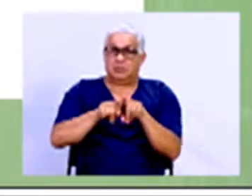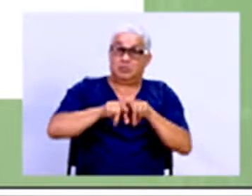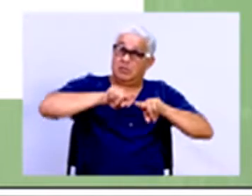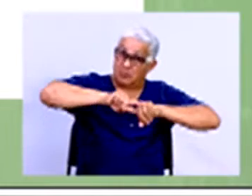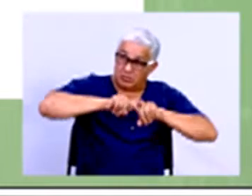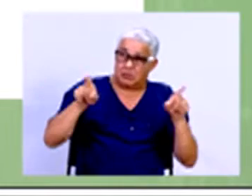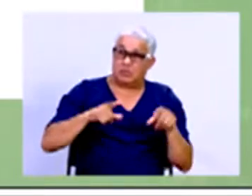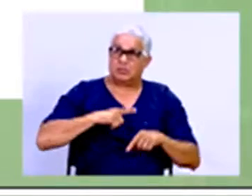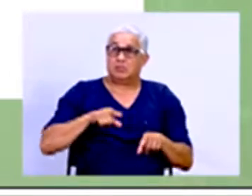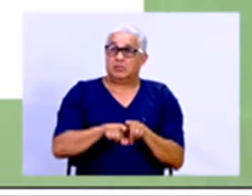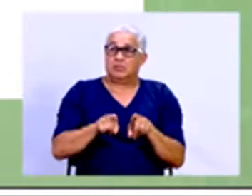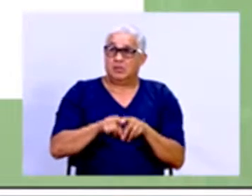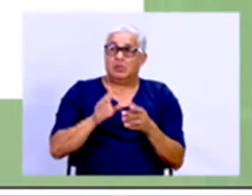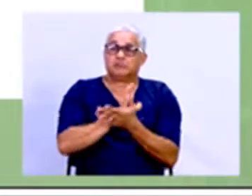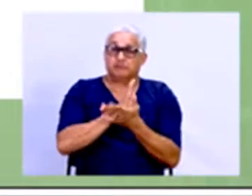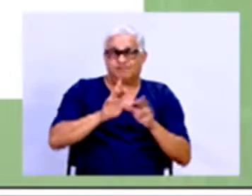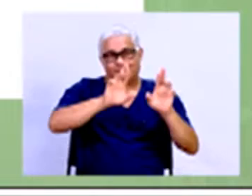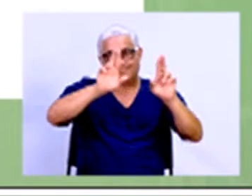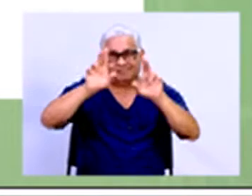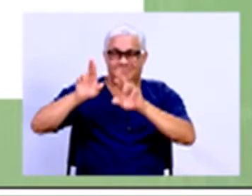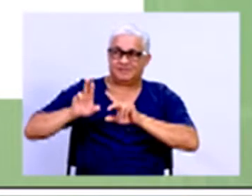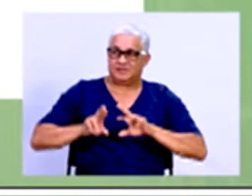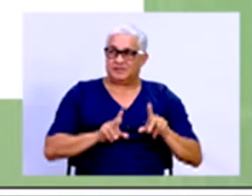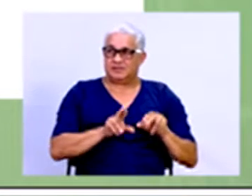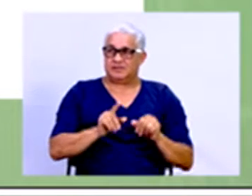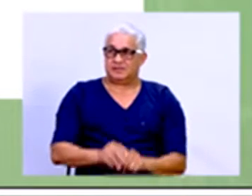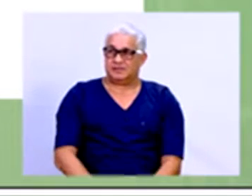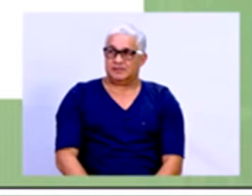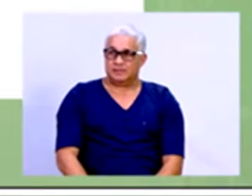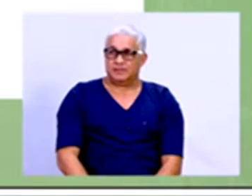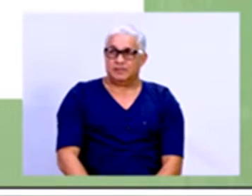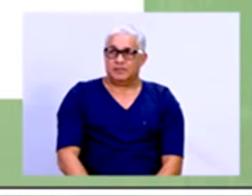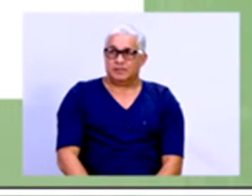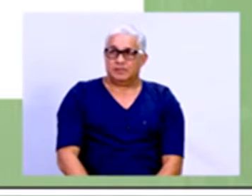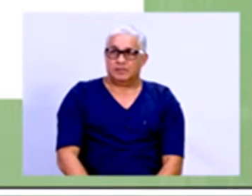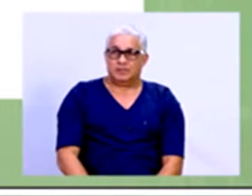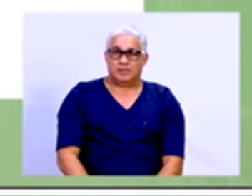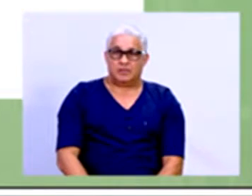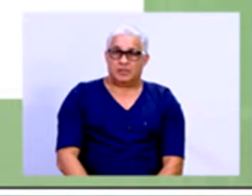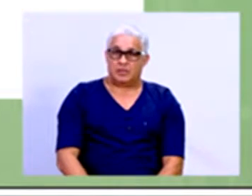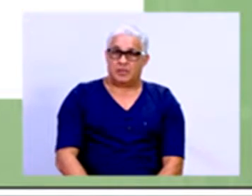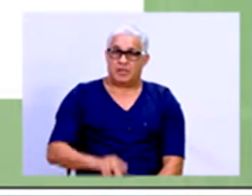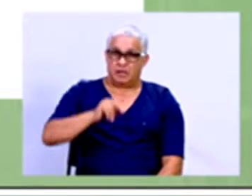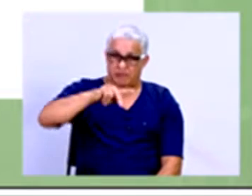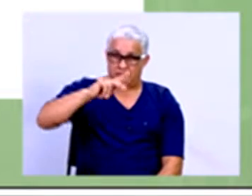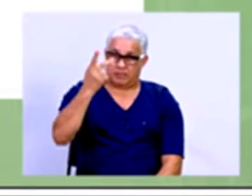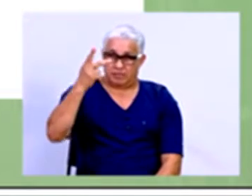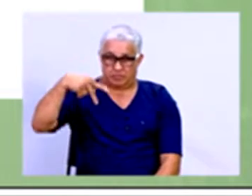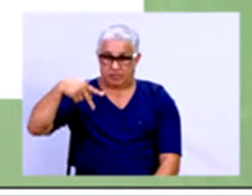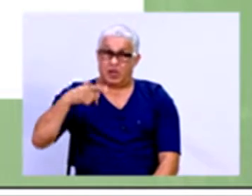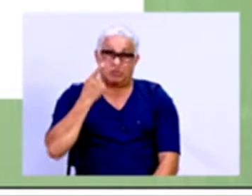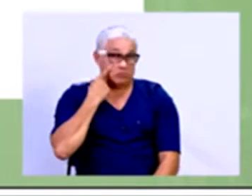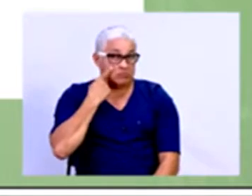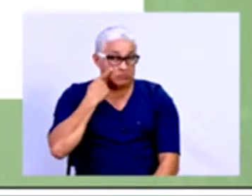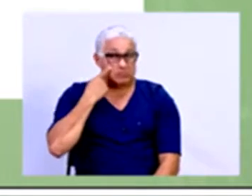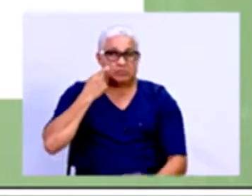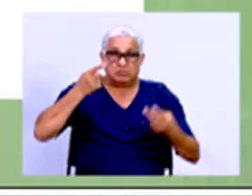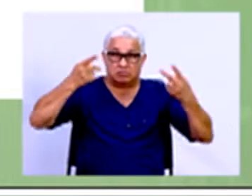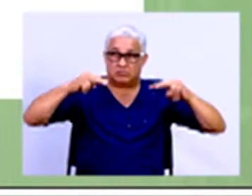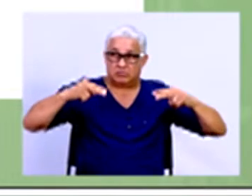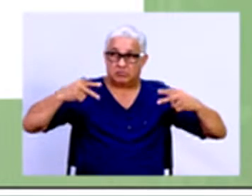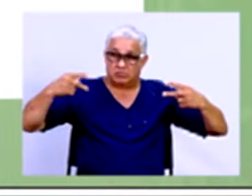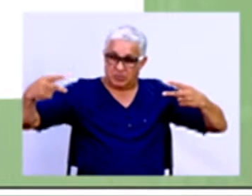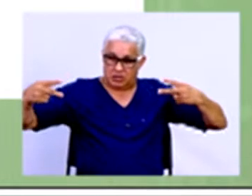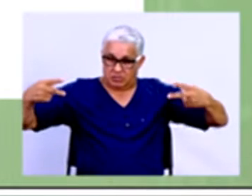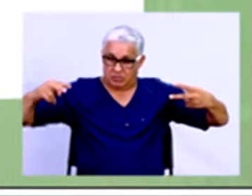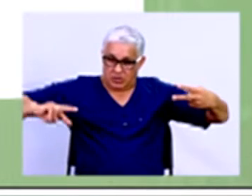nós temos algo diferente, né? Isso daqui não é HTML, isso é PHP. E esse daqui são os delimitadores da